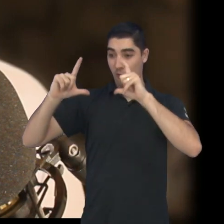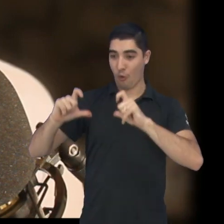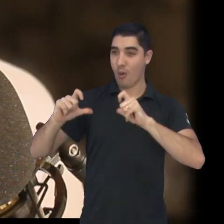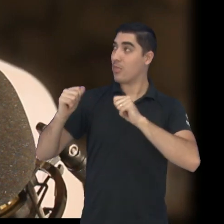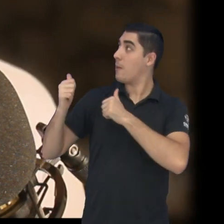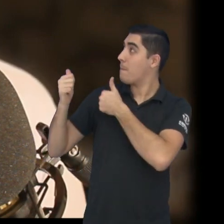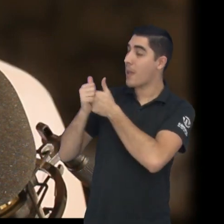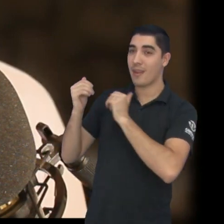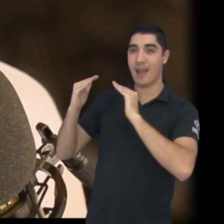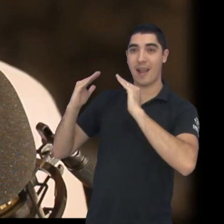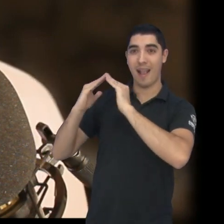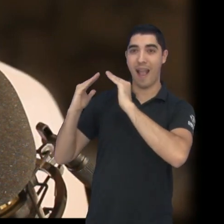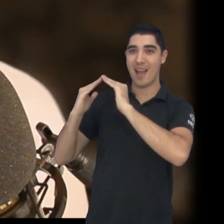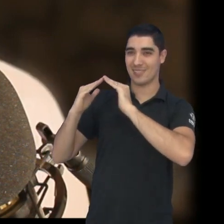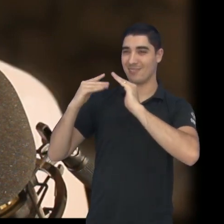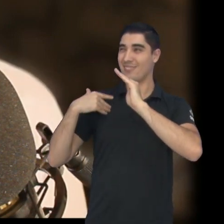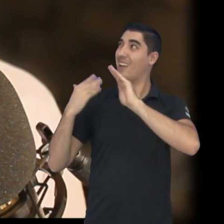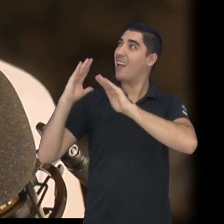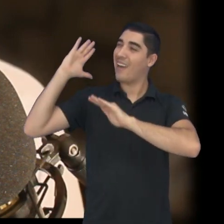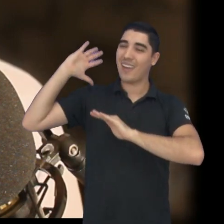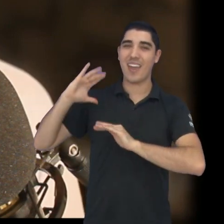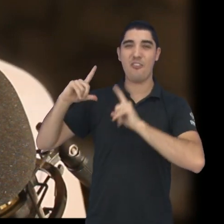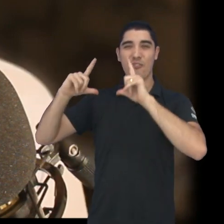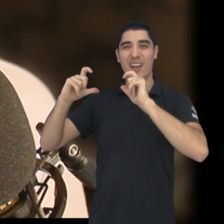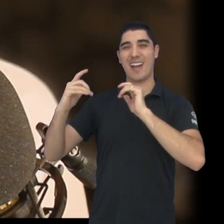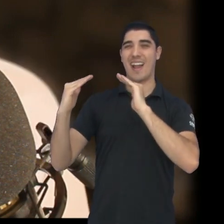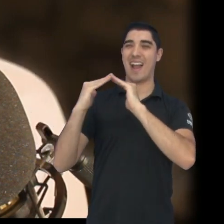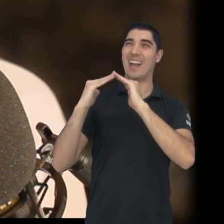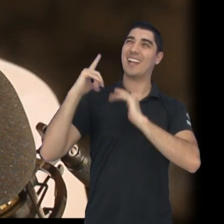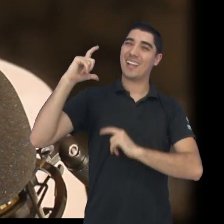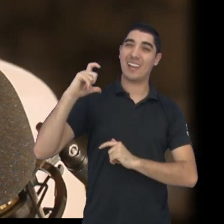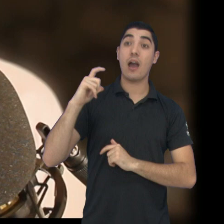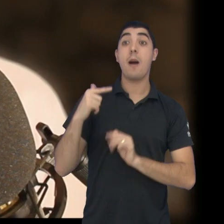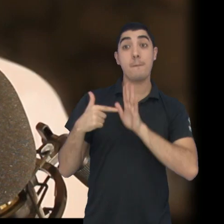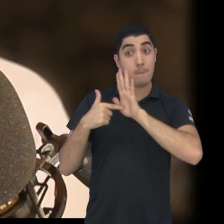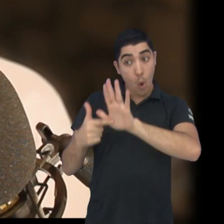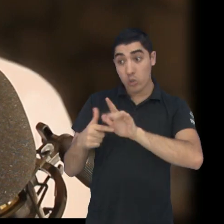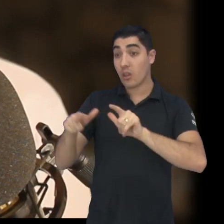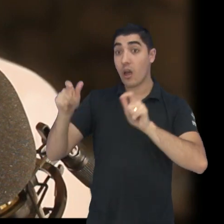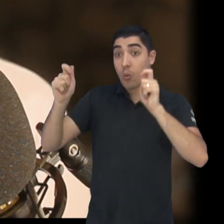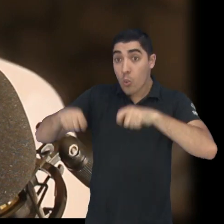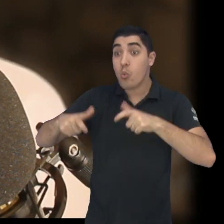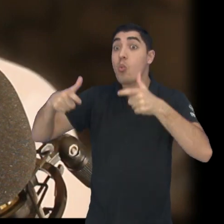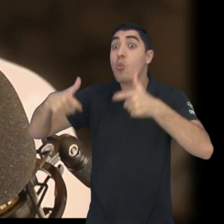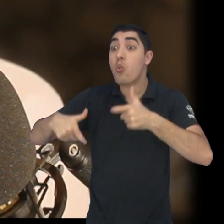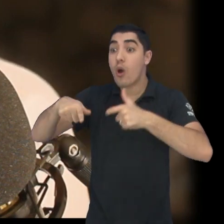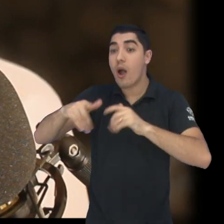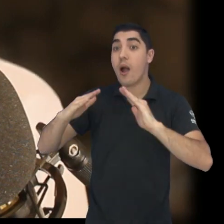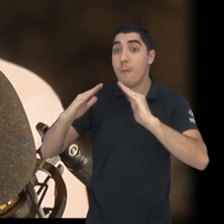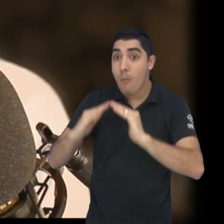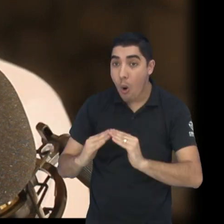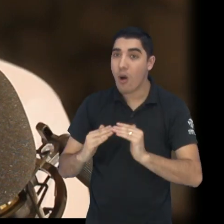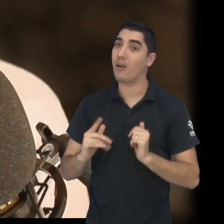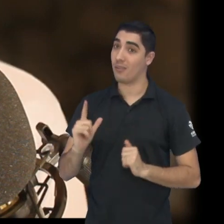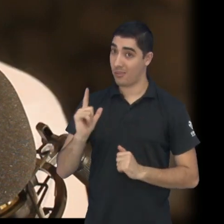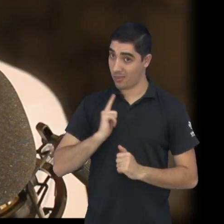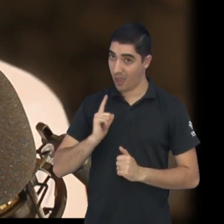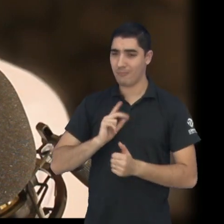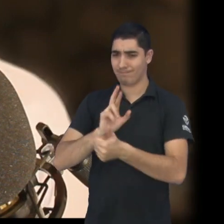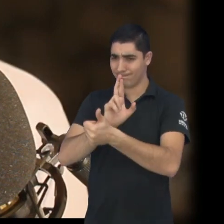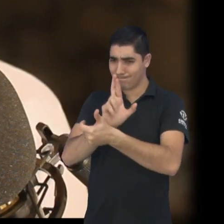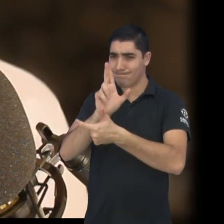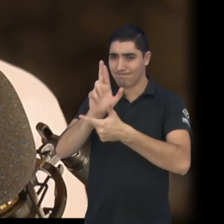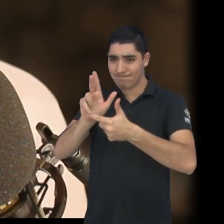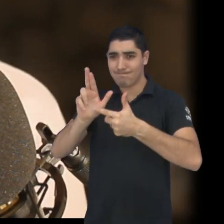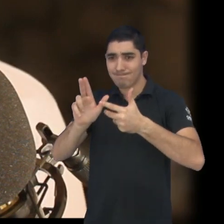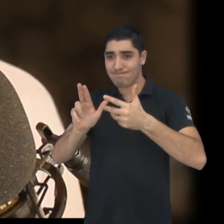dado identificável também. Dar outras informações sobre suas preferências dar informação para outra pessoa que queira começar uma